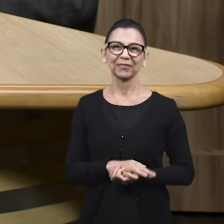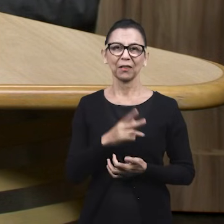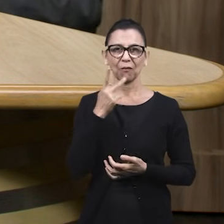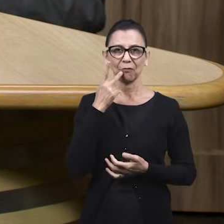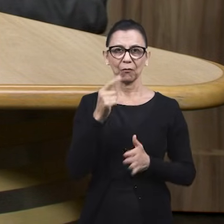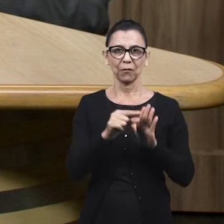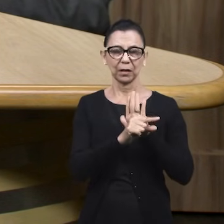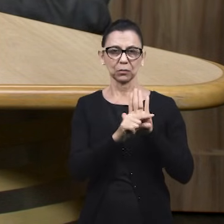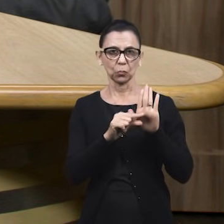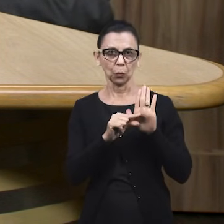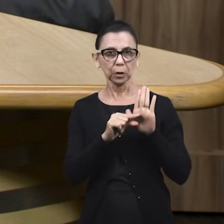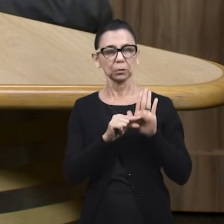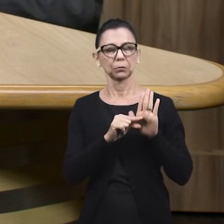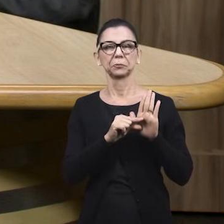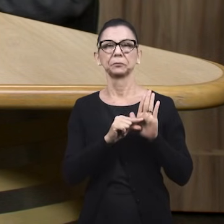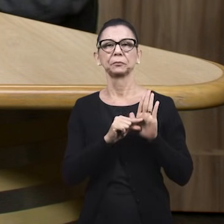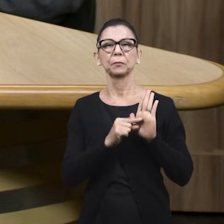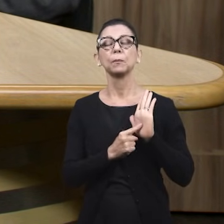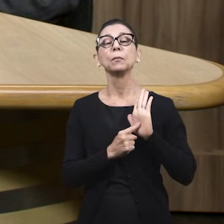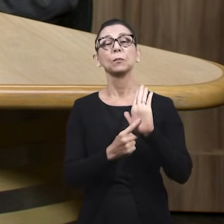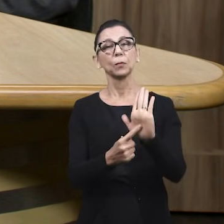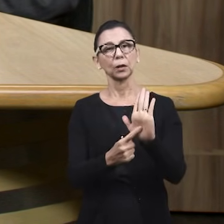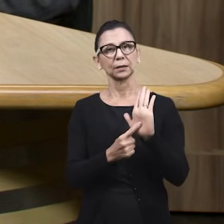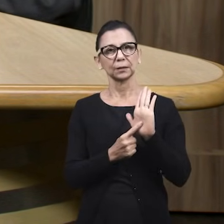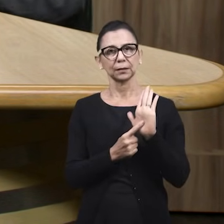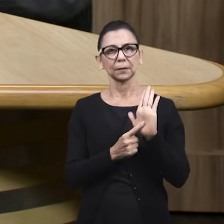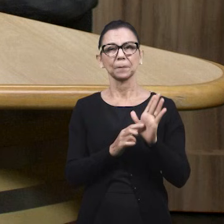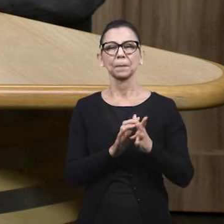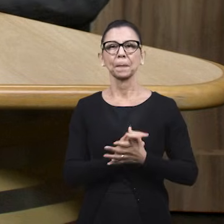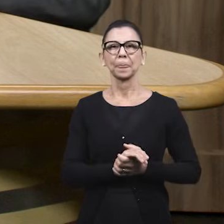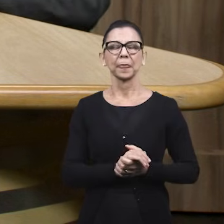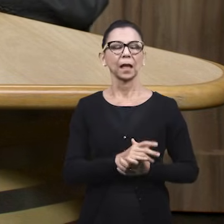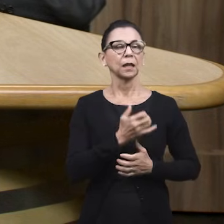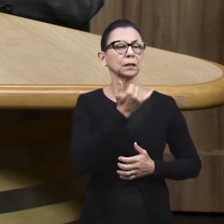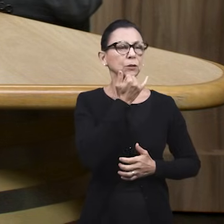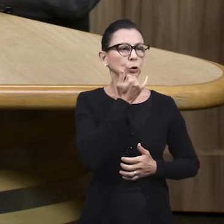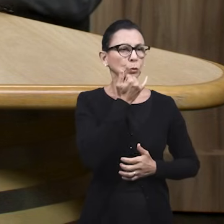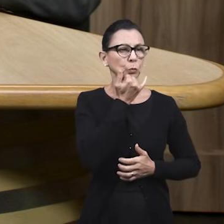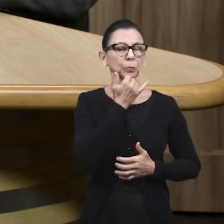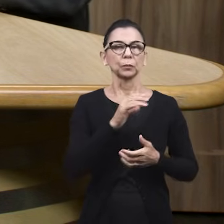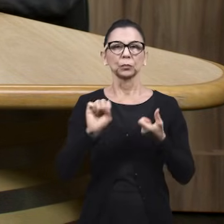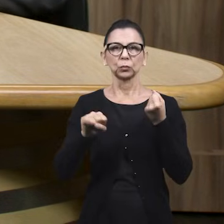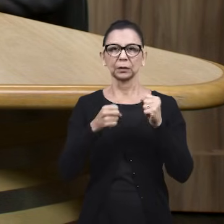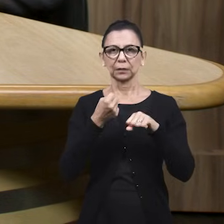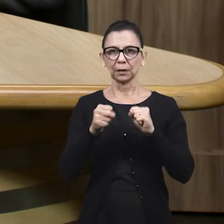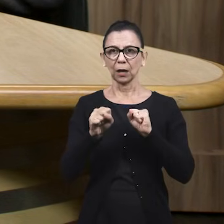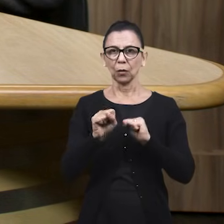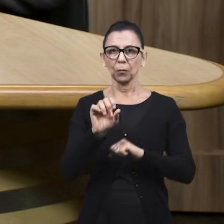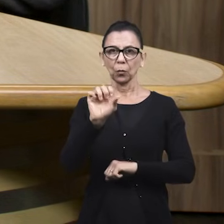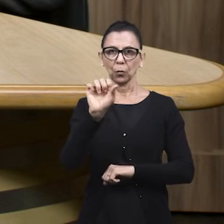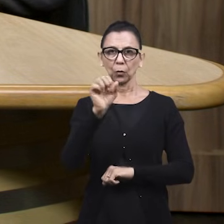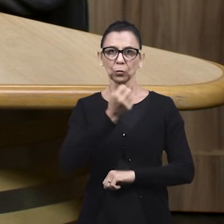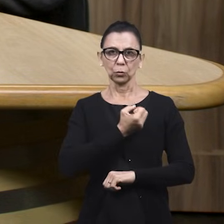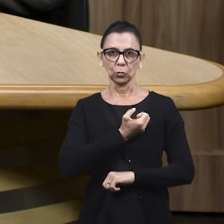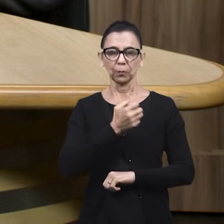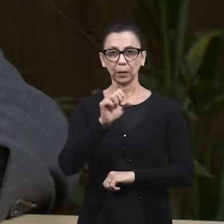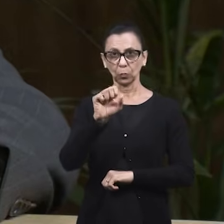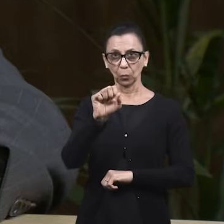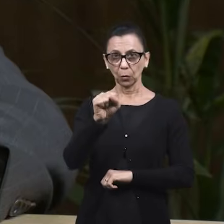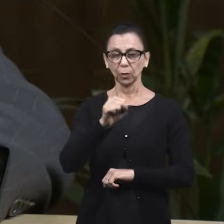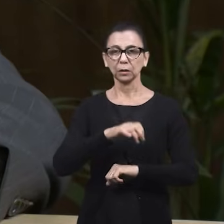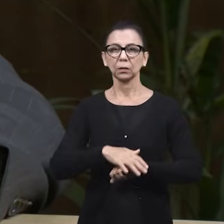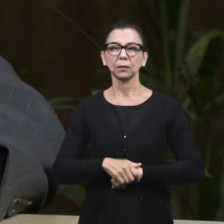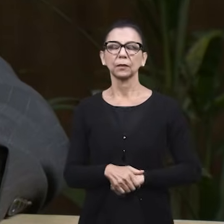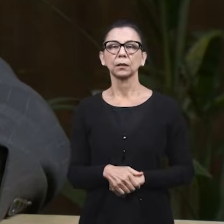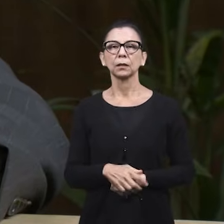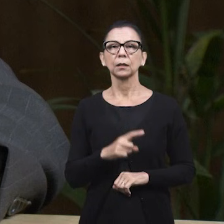ele fala no verso 8, que... No Salmo 8. Desculpe, no Salmo 8,